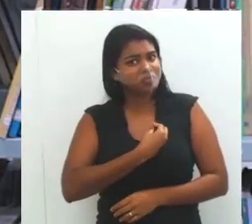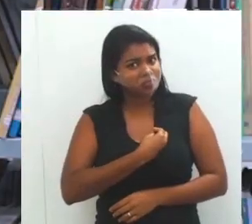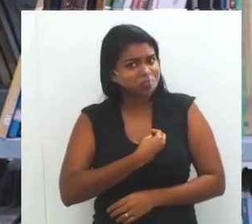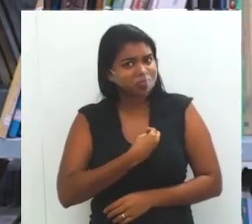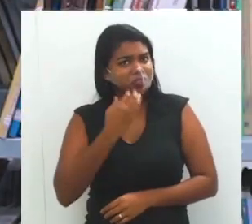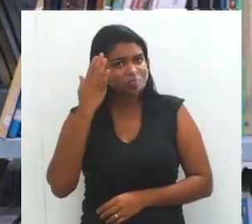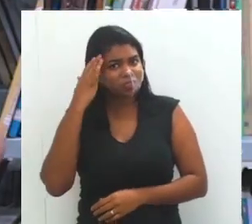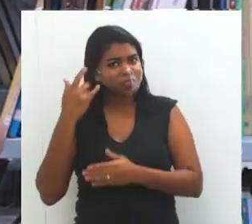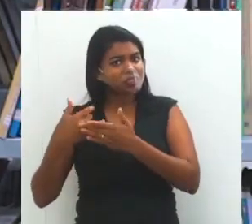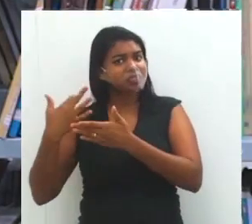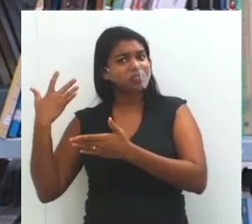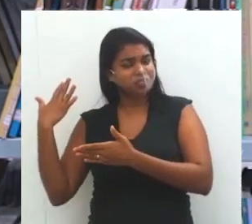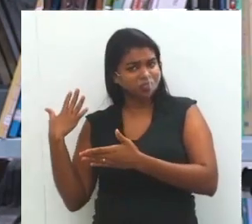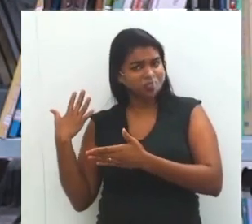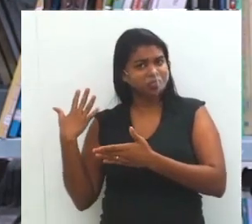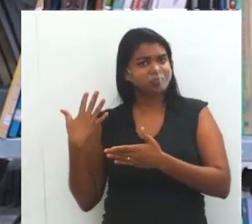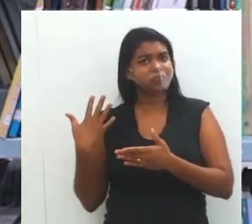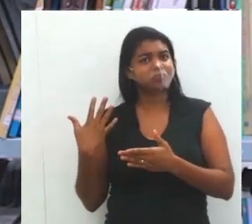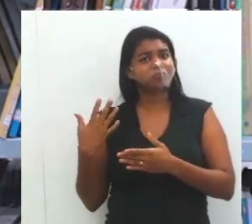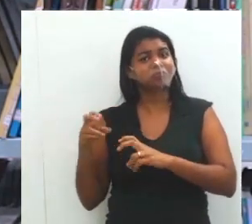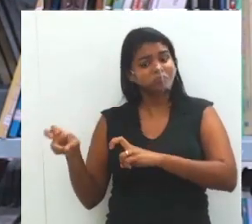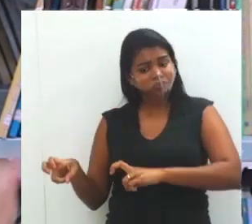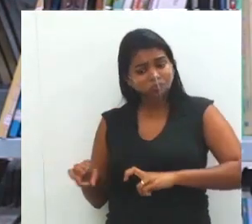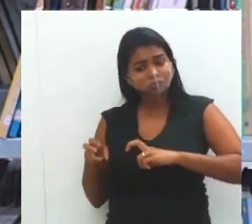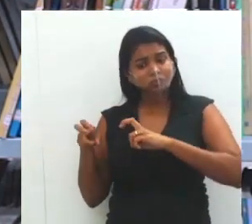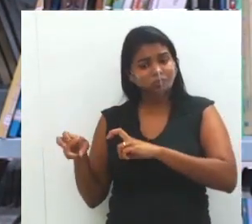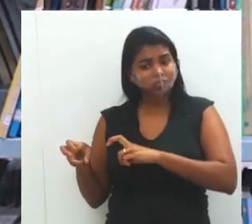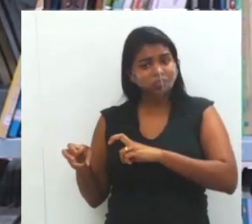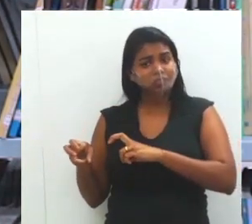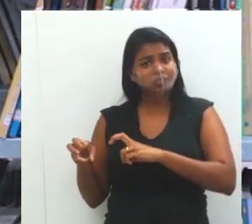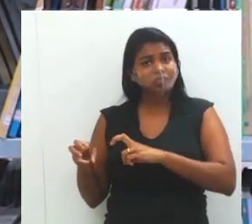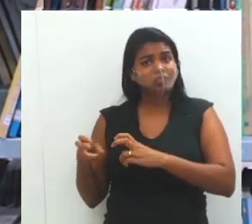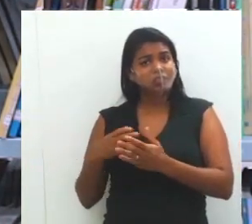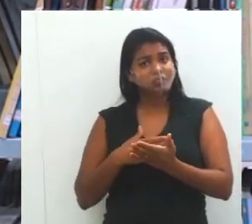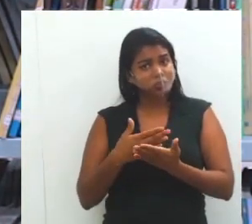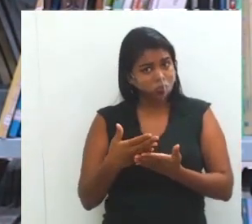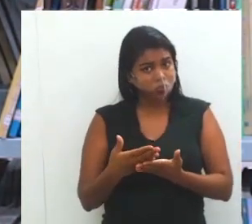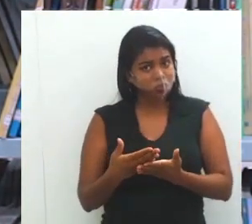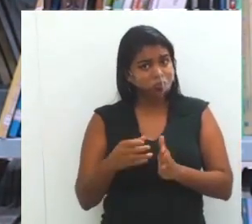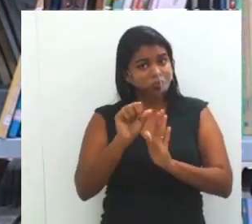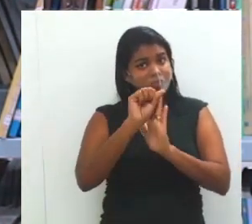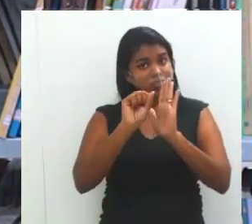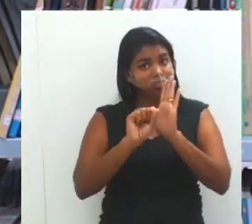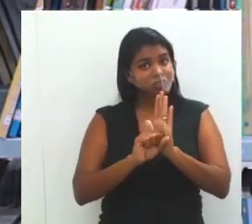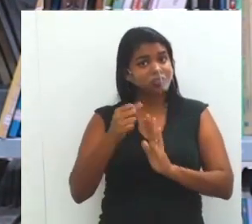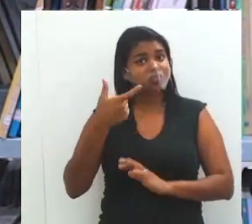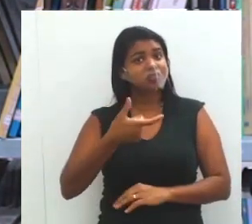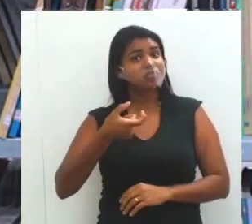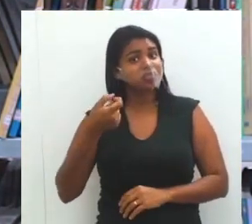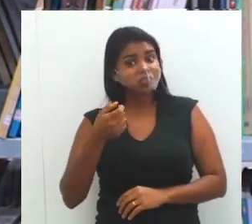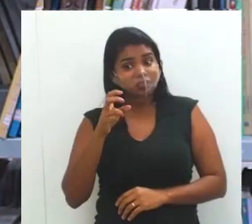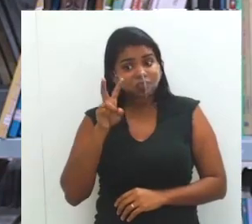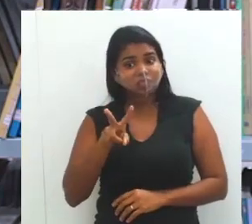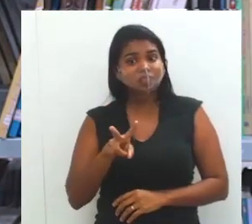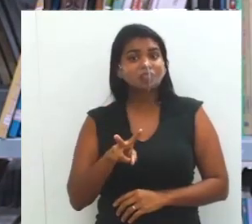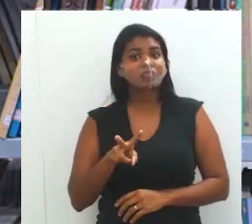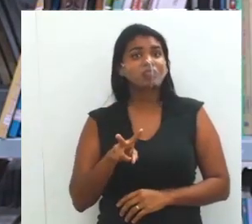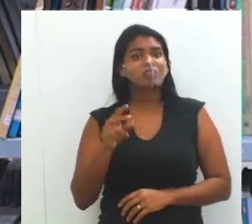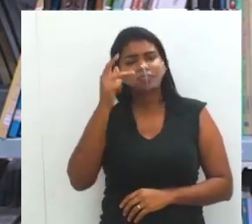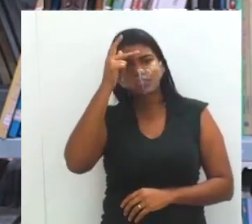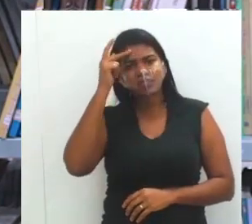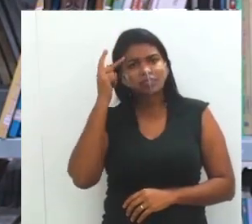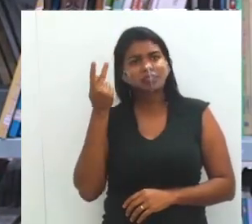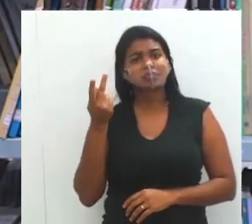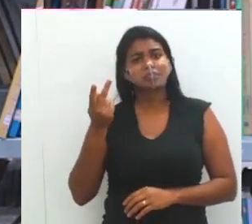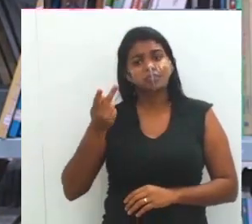de um Nordeste, de um sertão brasileiro, de um sertão nordestino do começo do século XX. Era a realidade que ele via, os